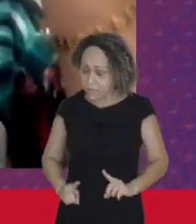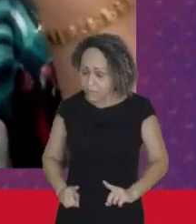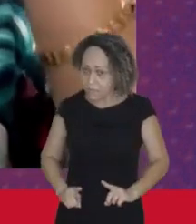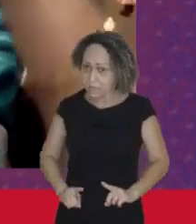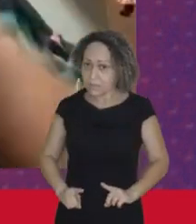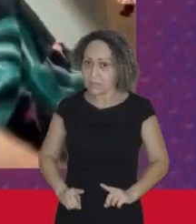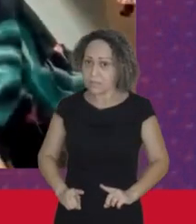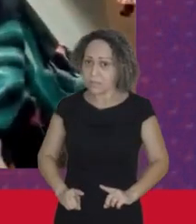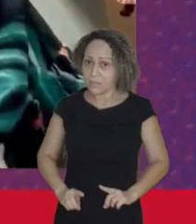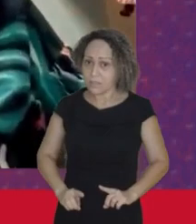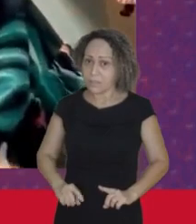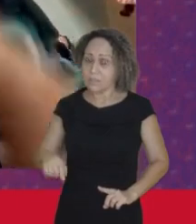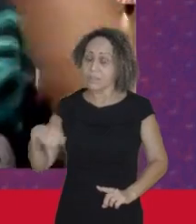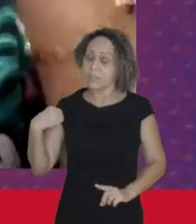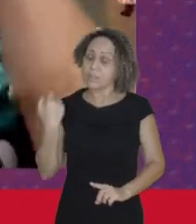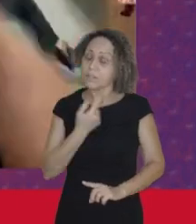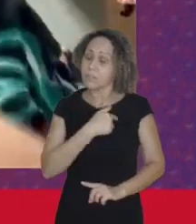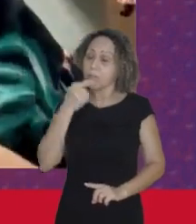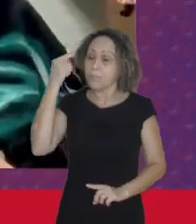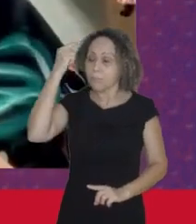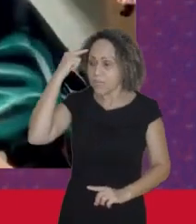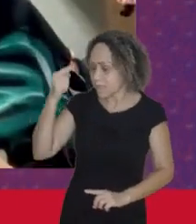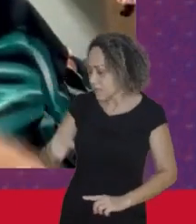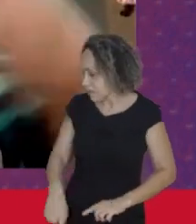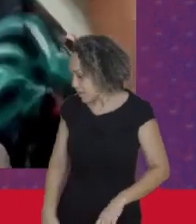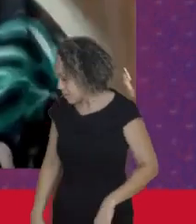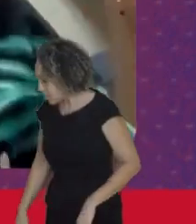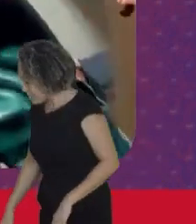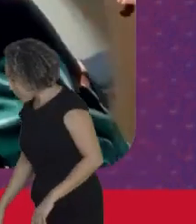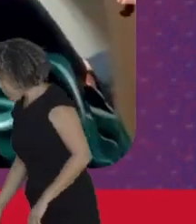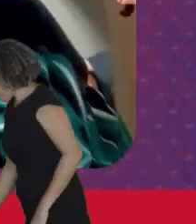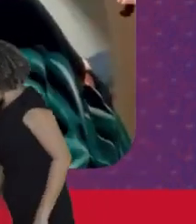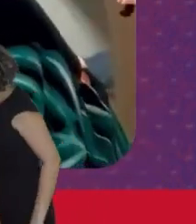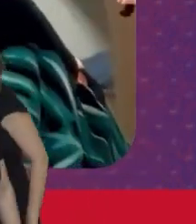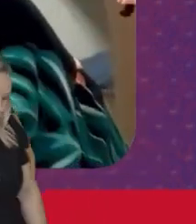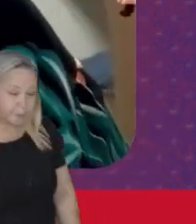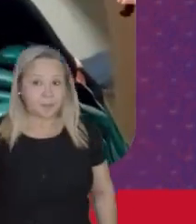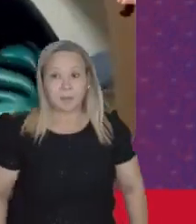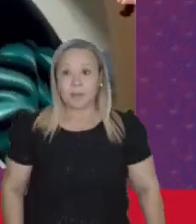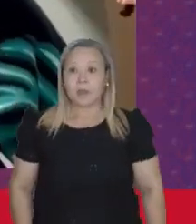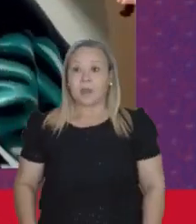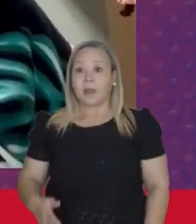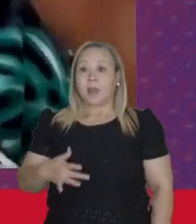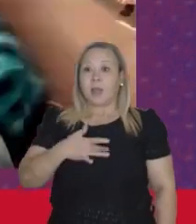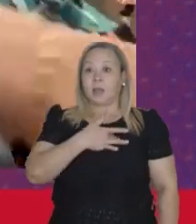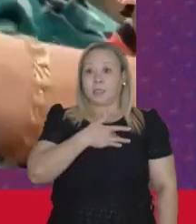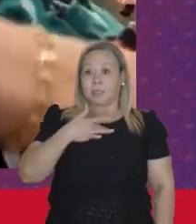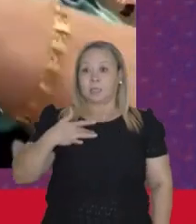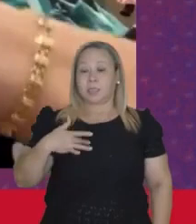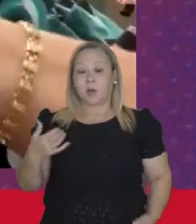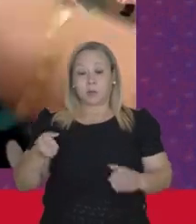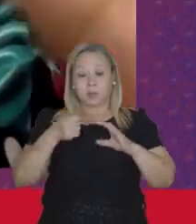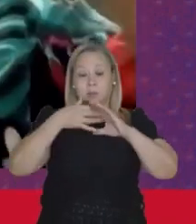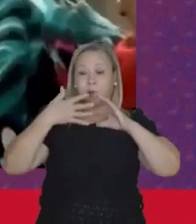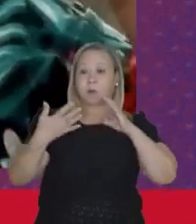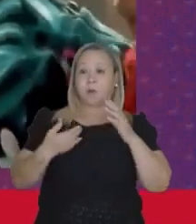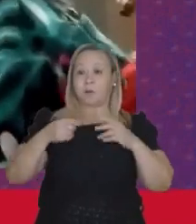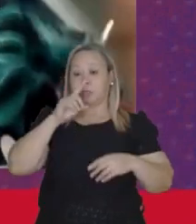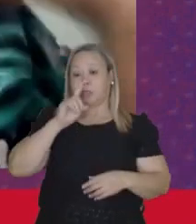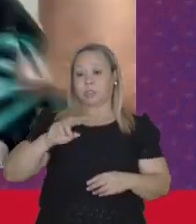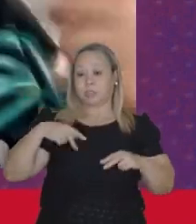vai pensar a saúde nessa perspectiva de direito humano. Então, na Constituição,